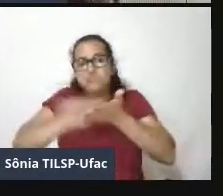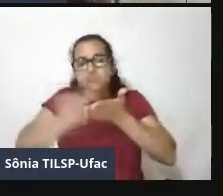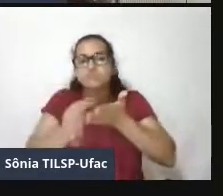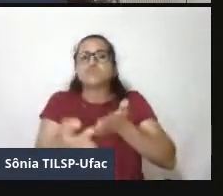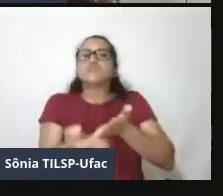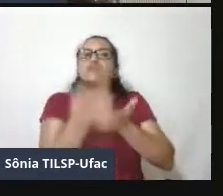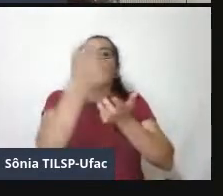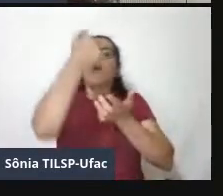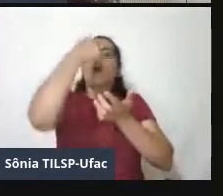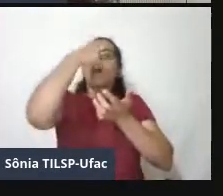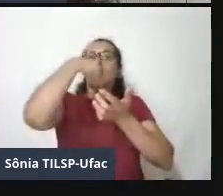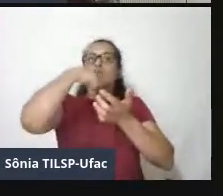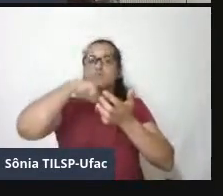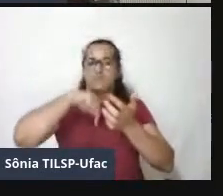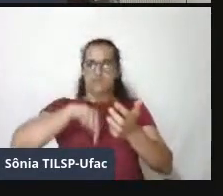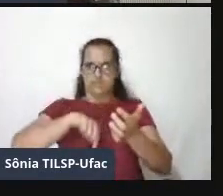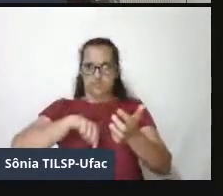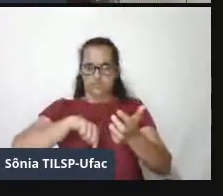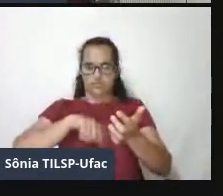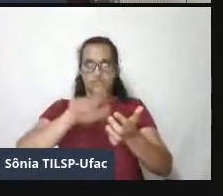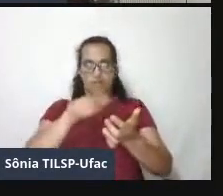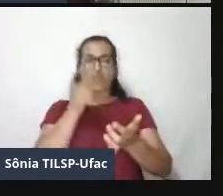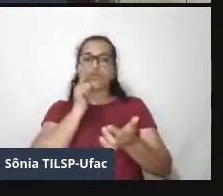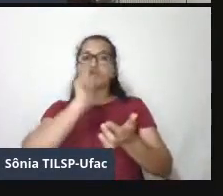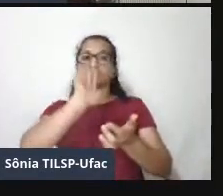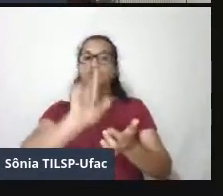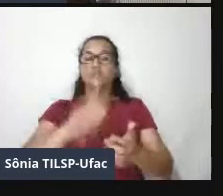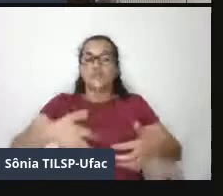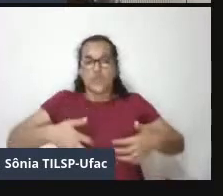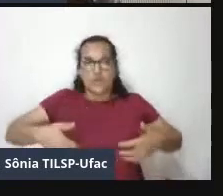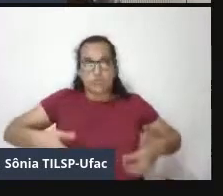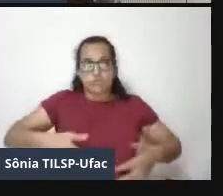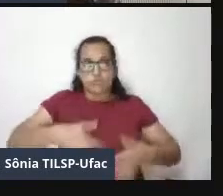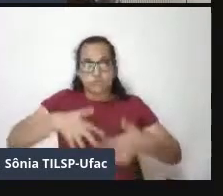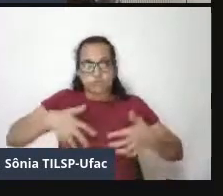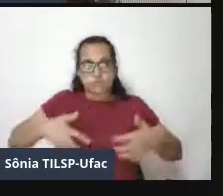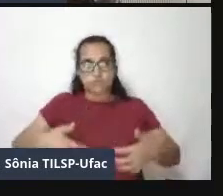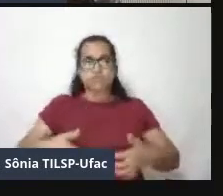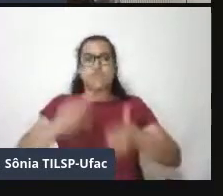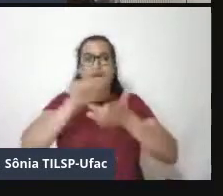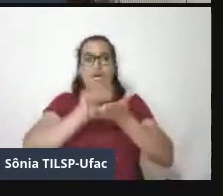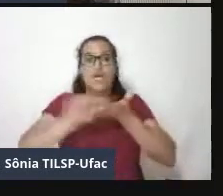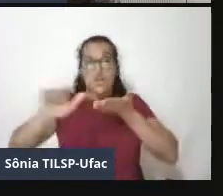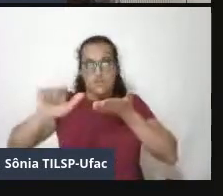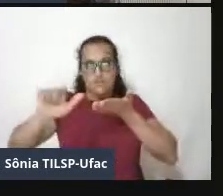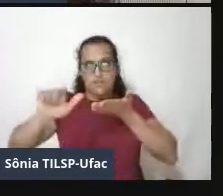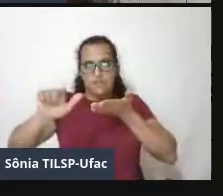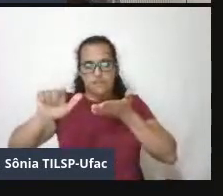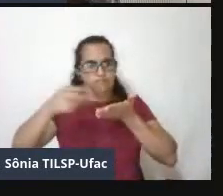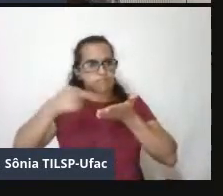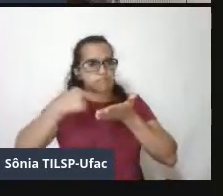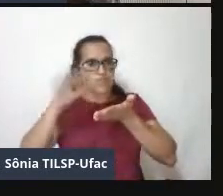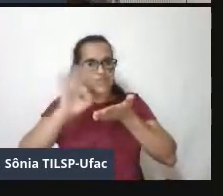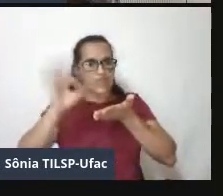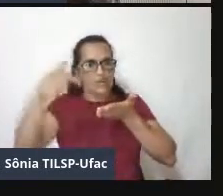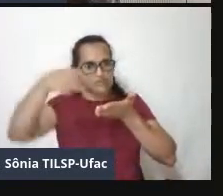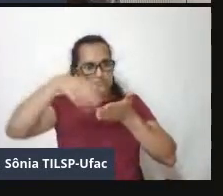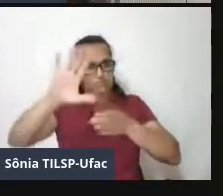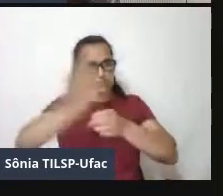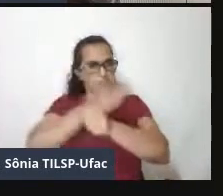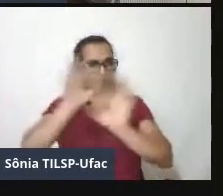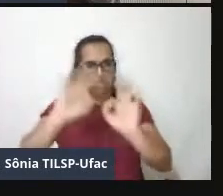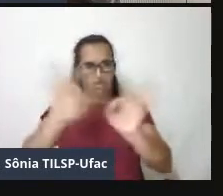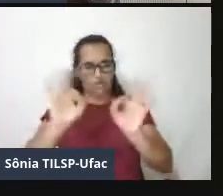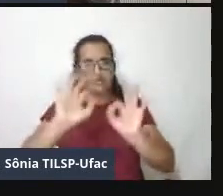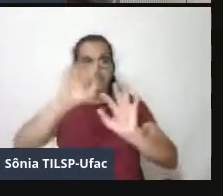da compressão, ele esteja com o trato gastrointestinal, pelo menos do ponto de vista estomacal, vazio. E aí, após a pronação, ele fica mais